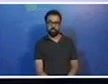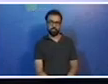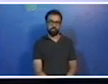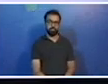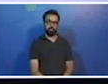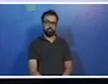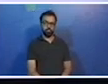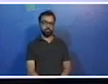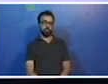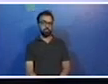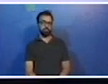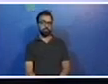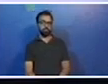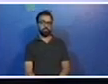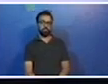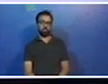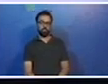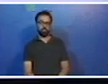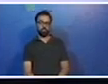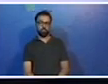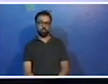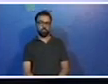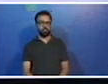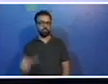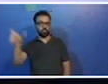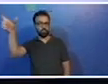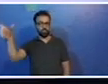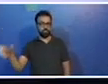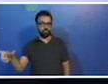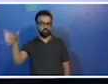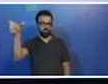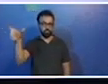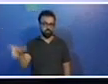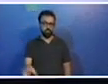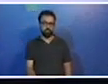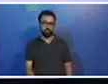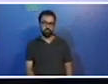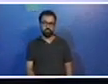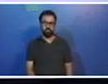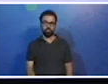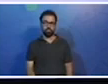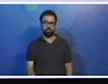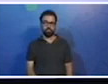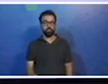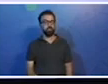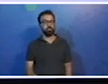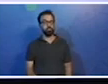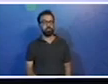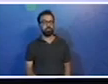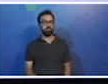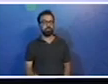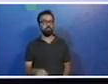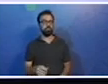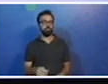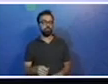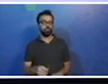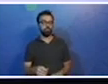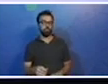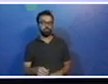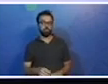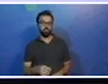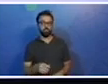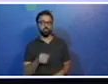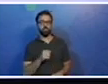não sabe nem onde que ele tá, né? Então, ó, agora nós vamos vir para cá. Nós vamos falar as expressões de tempo utilizado no presente contínuo.